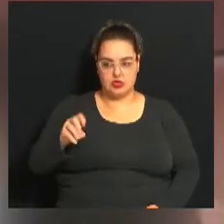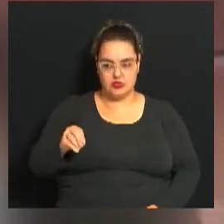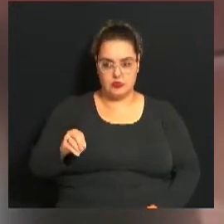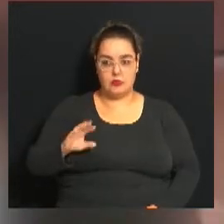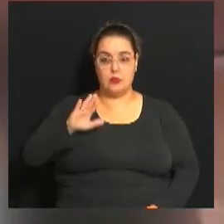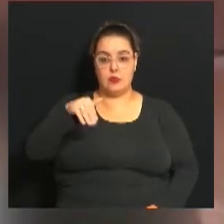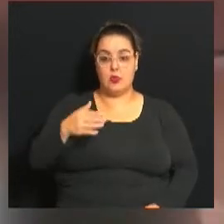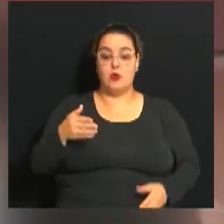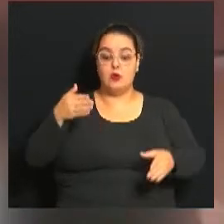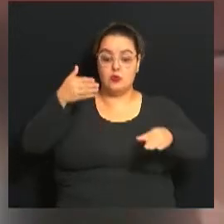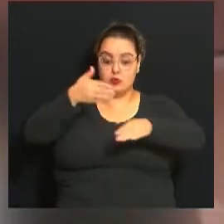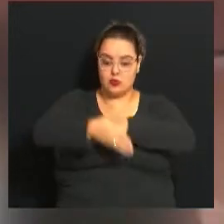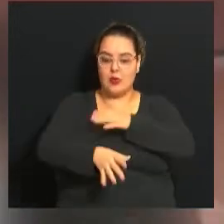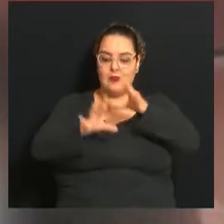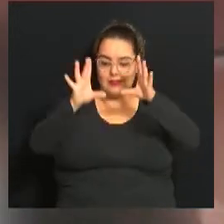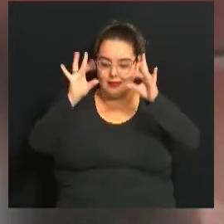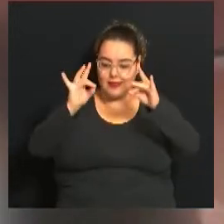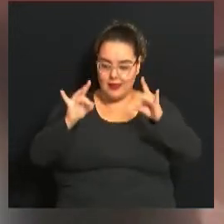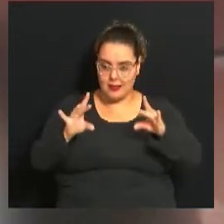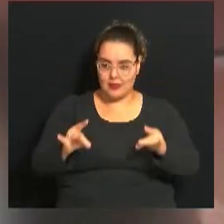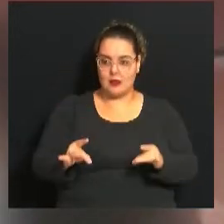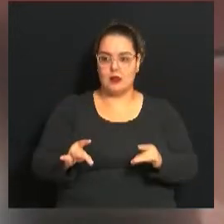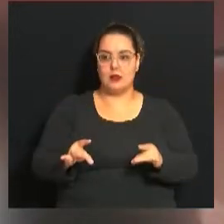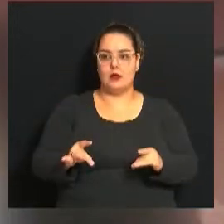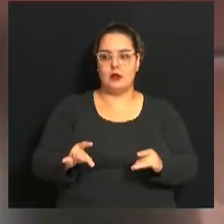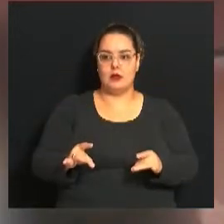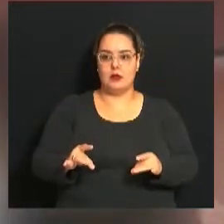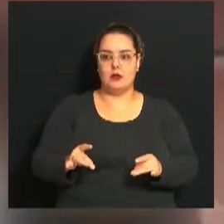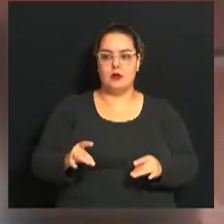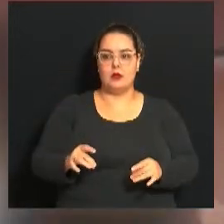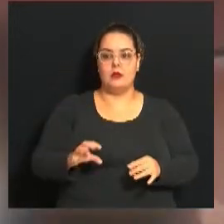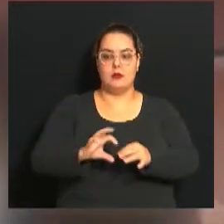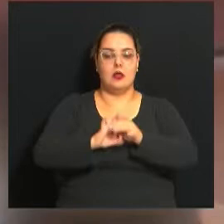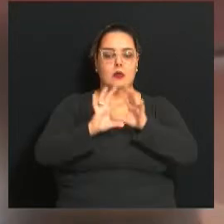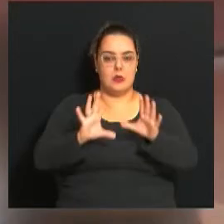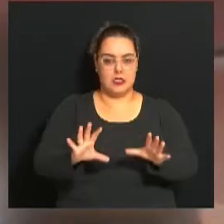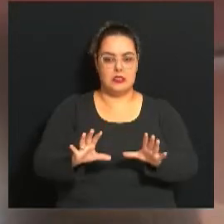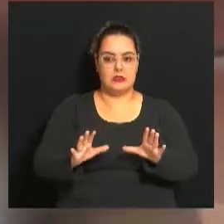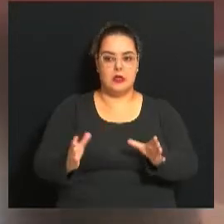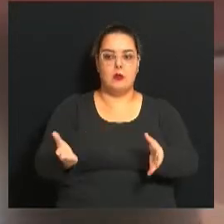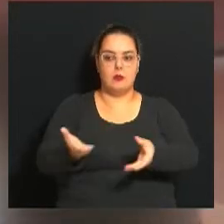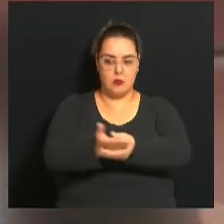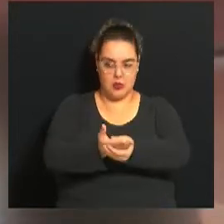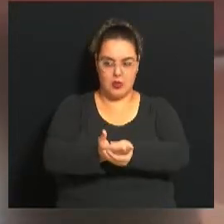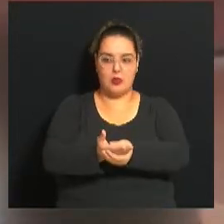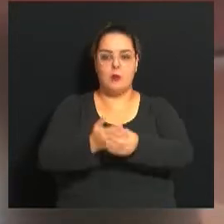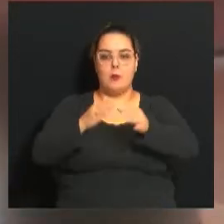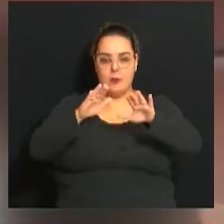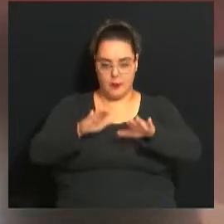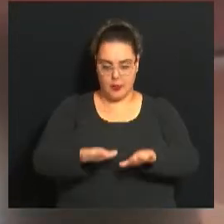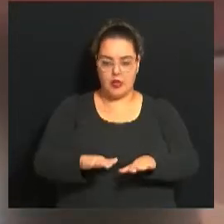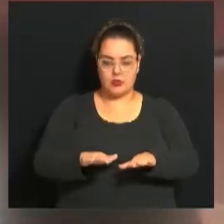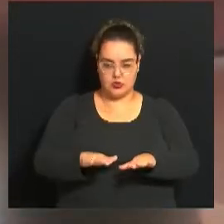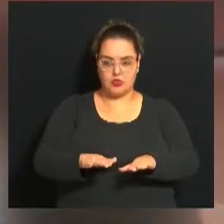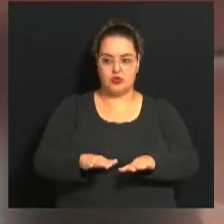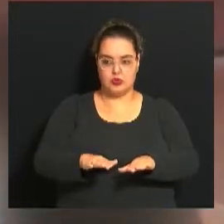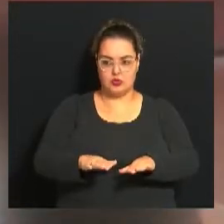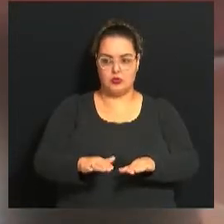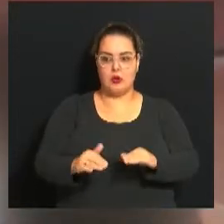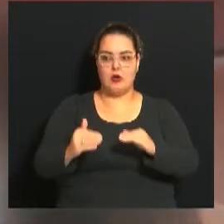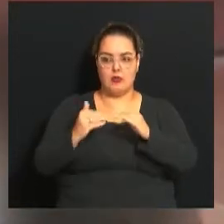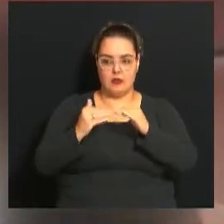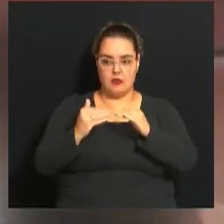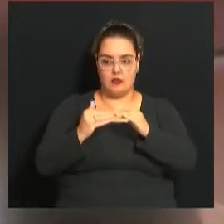mérito, eles deram a procedência da ação, mantiveram a ação favorável ao